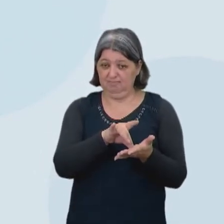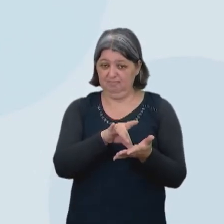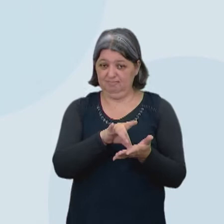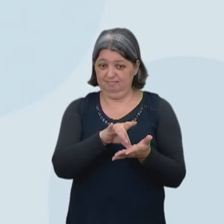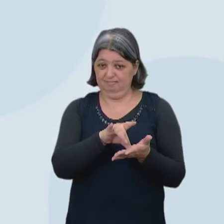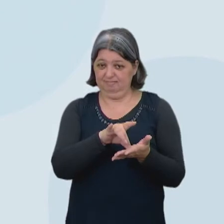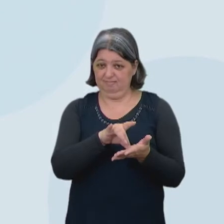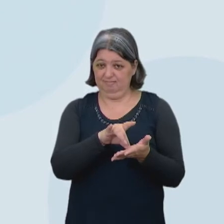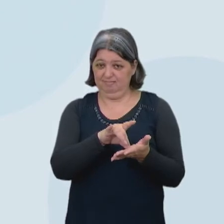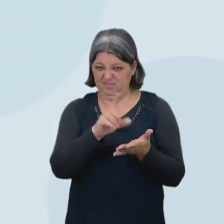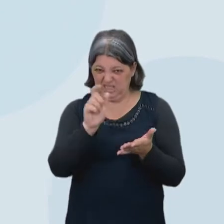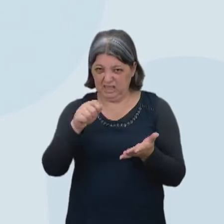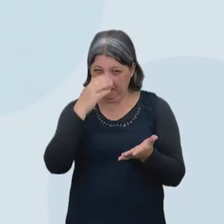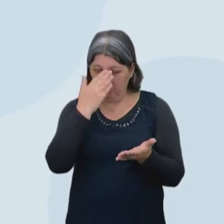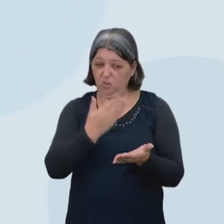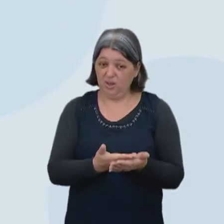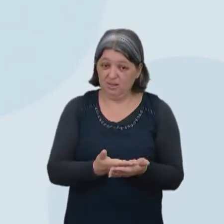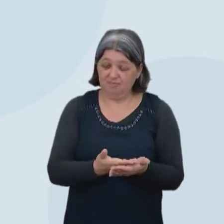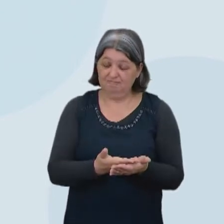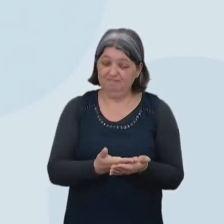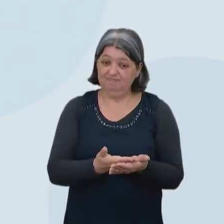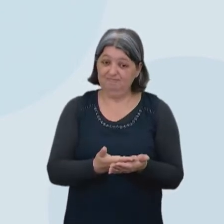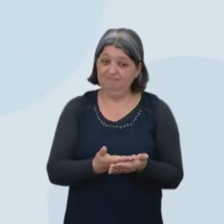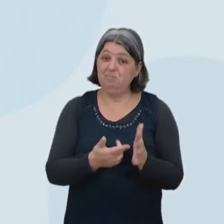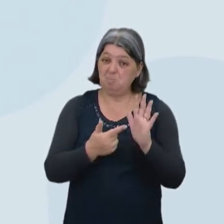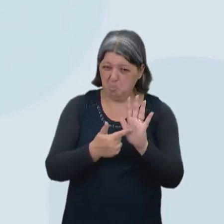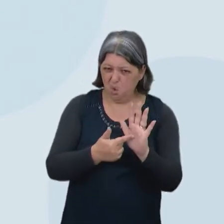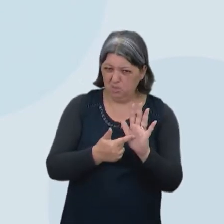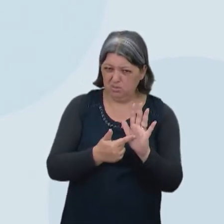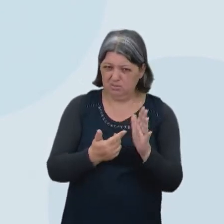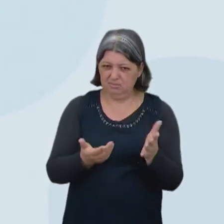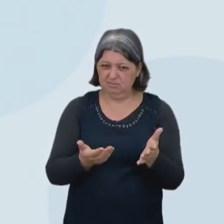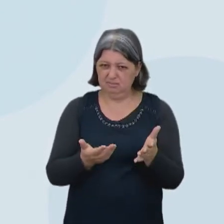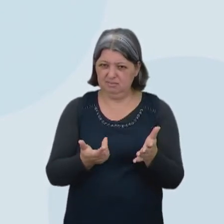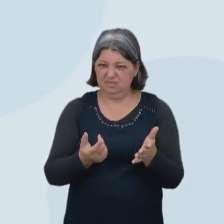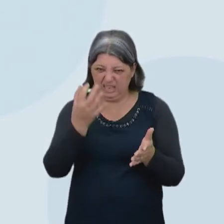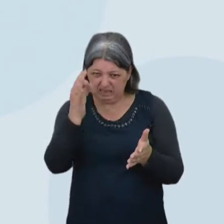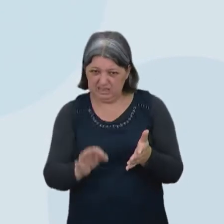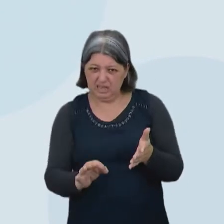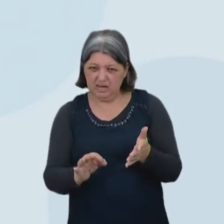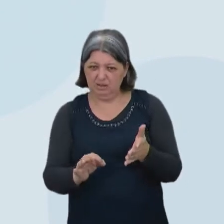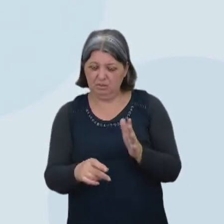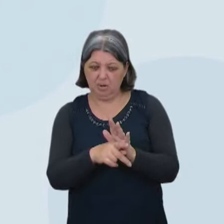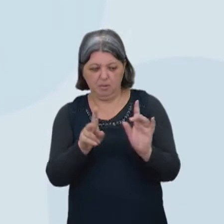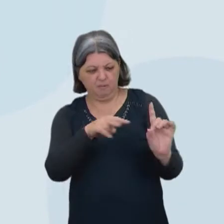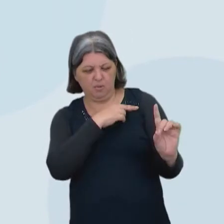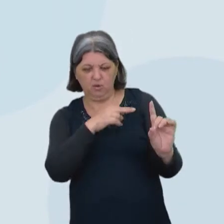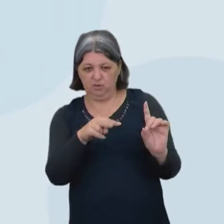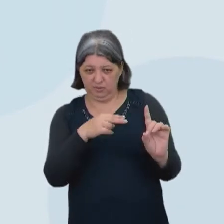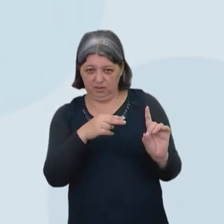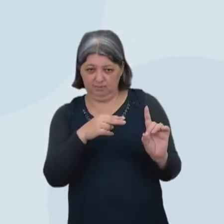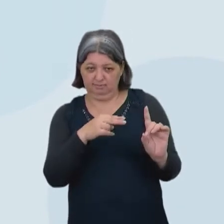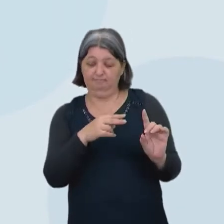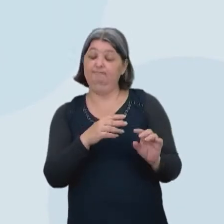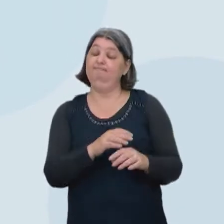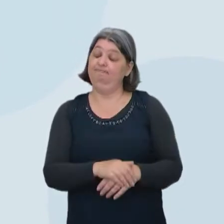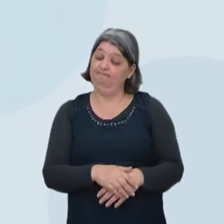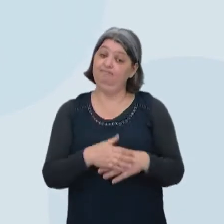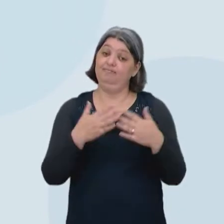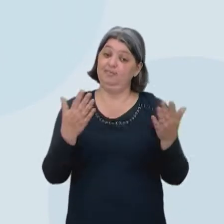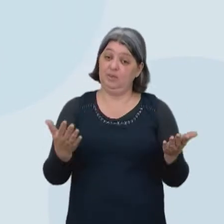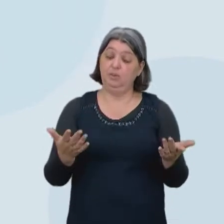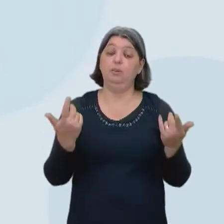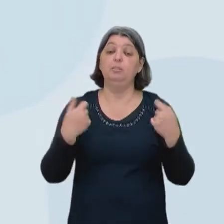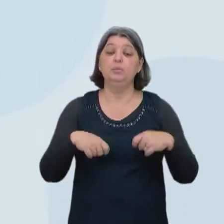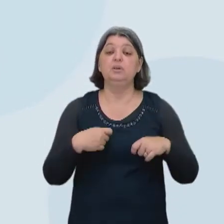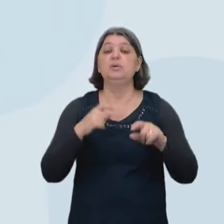né, expressam a confiança, são certas em relação àquele ponto de vista, né? Então, são questionamentos. E aí, para